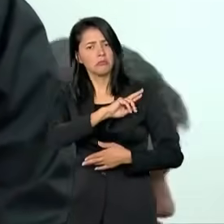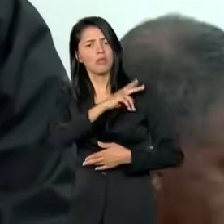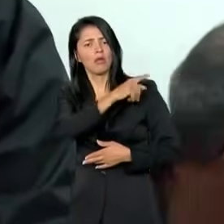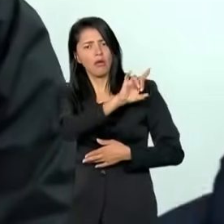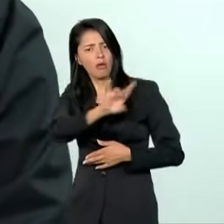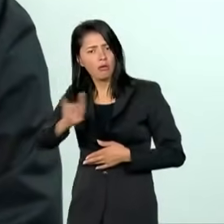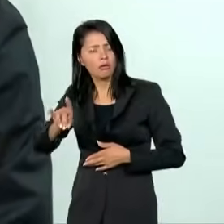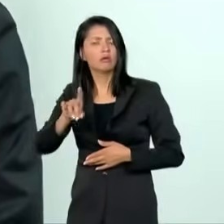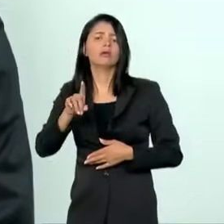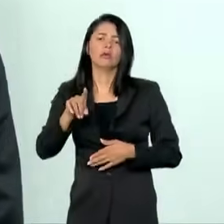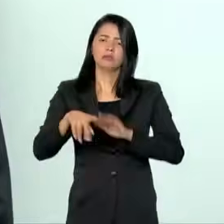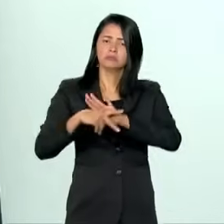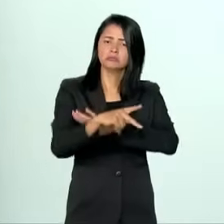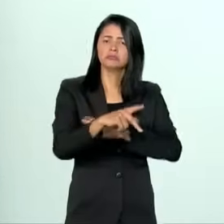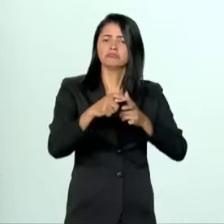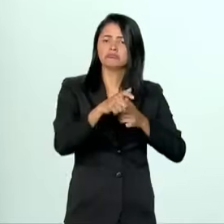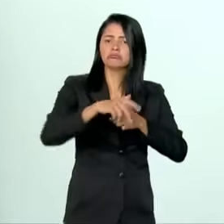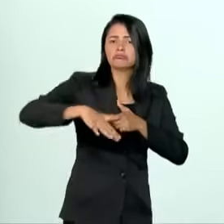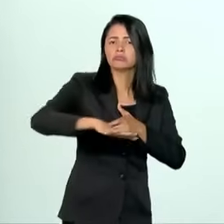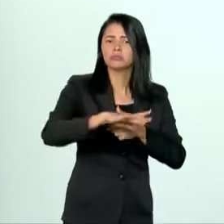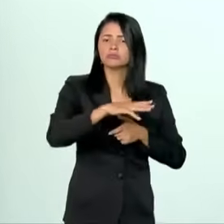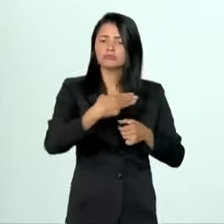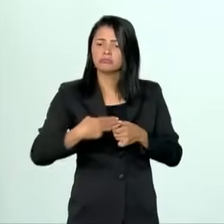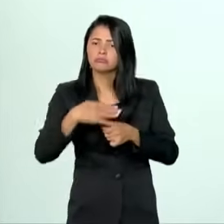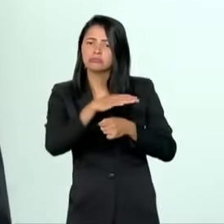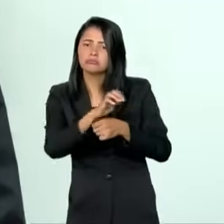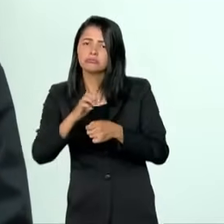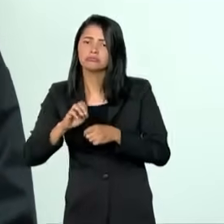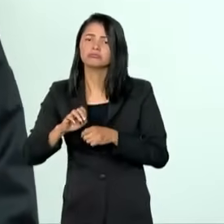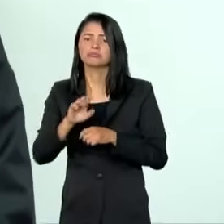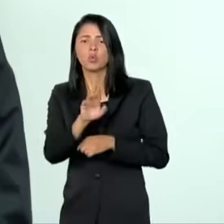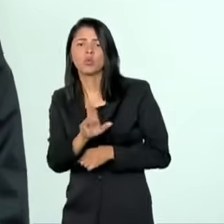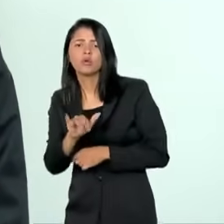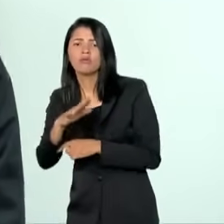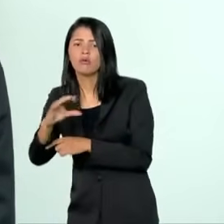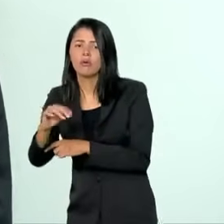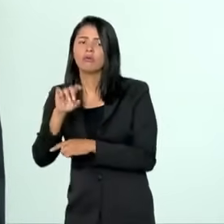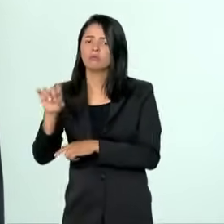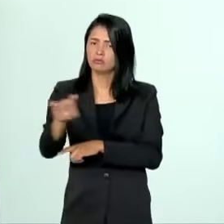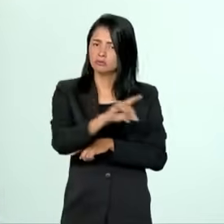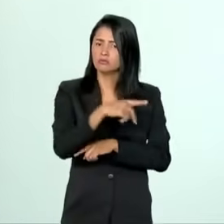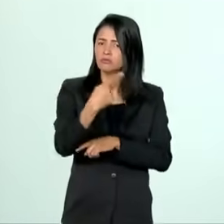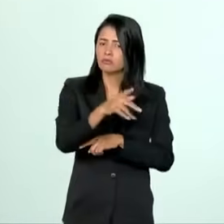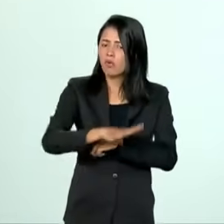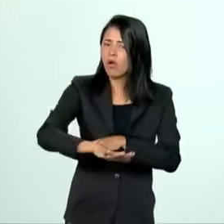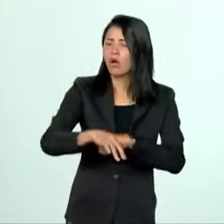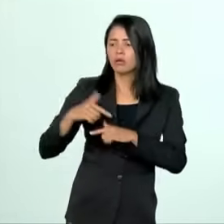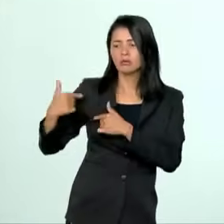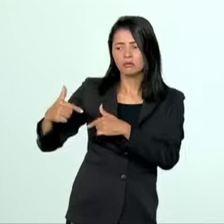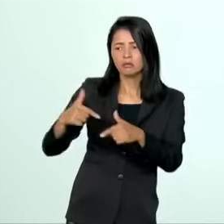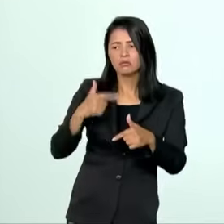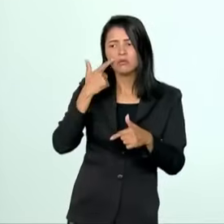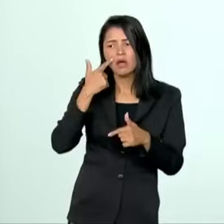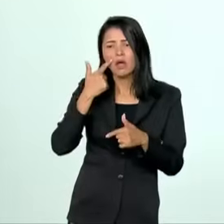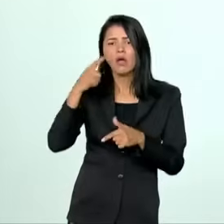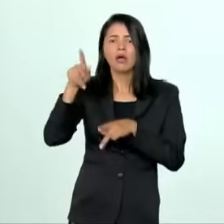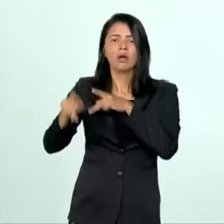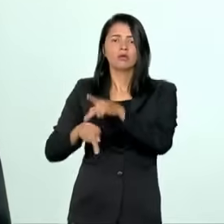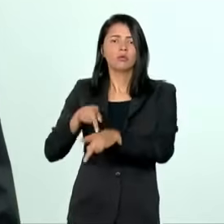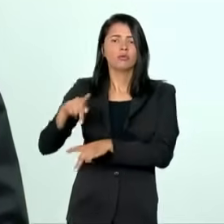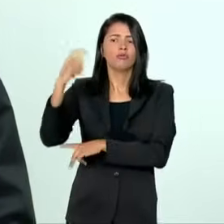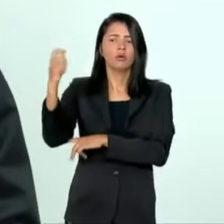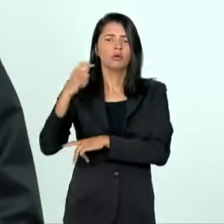qual ao seu modo, dentro da sua atribuição, cuidarão de repercutir nas suas ações aquilo que anseia o povo